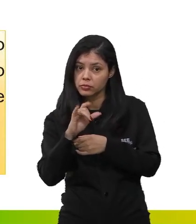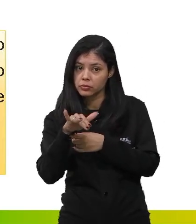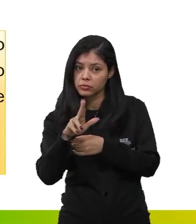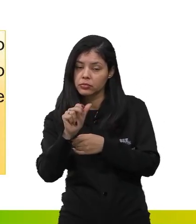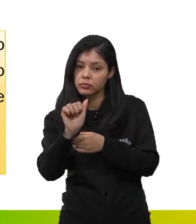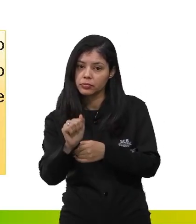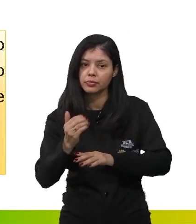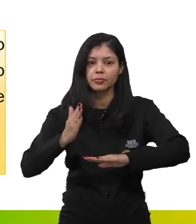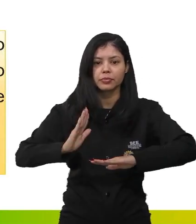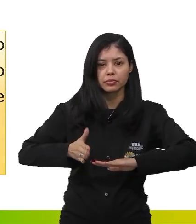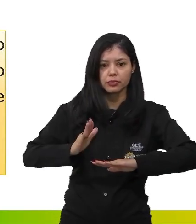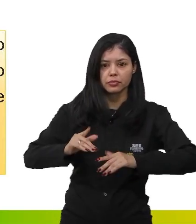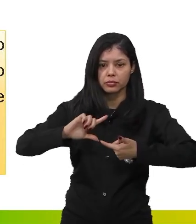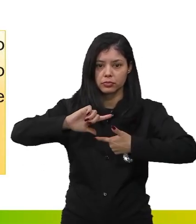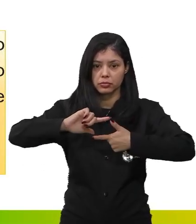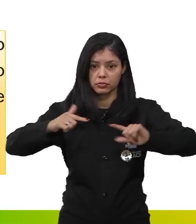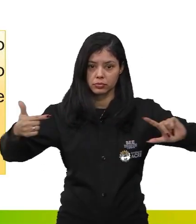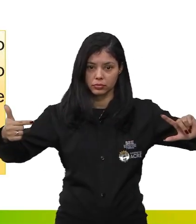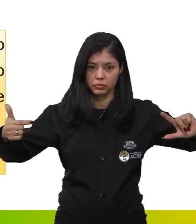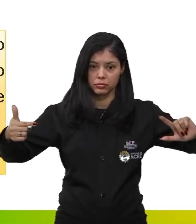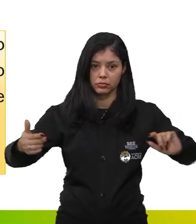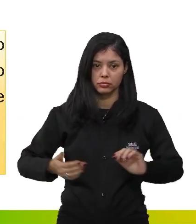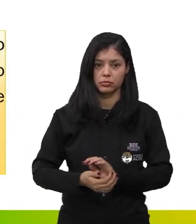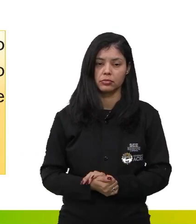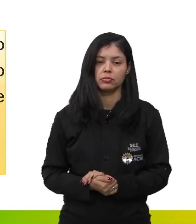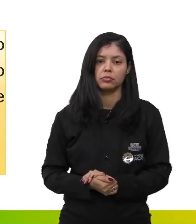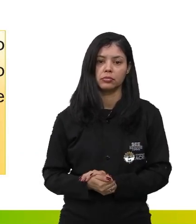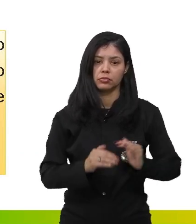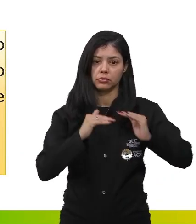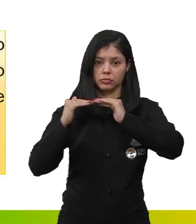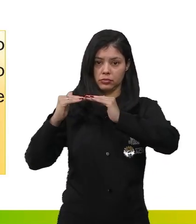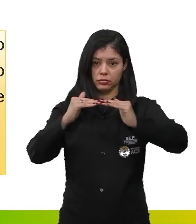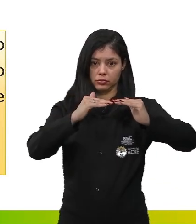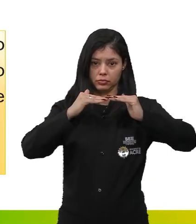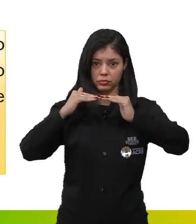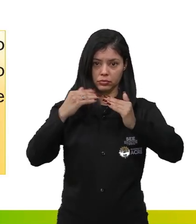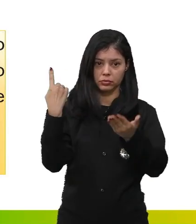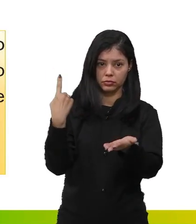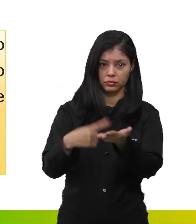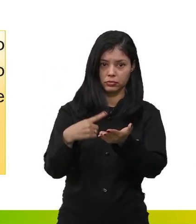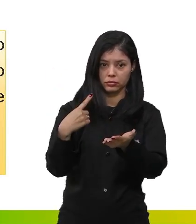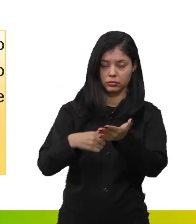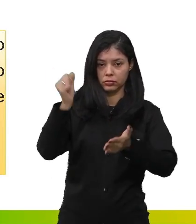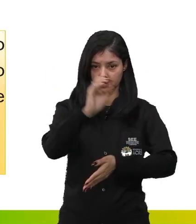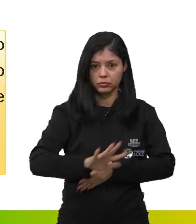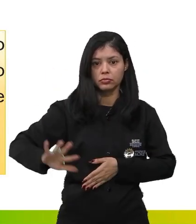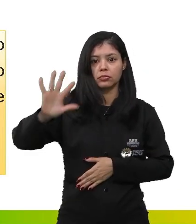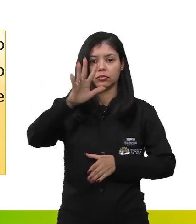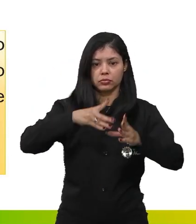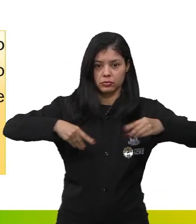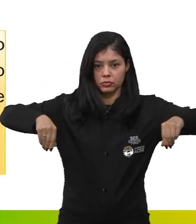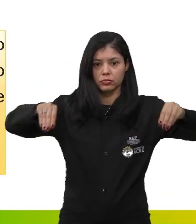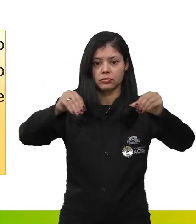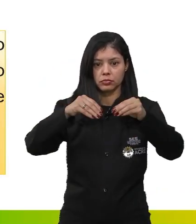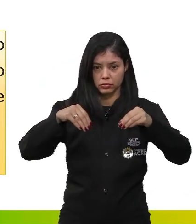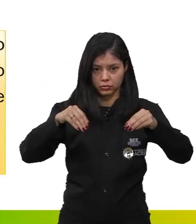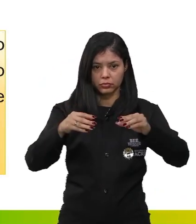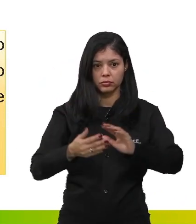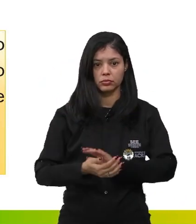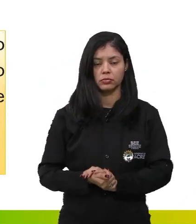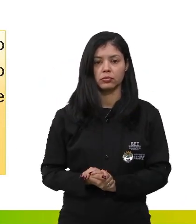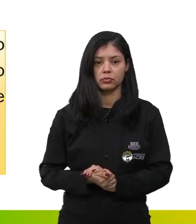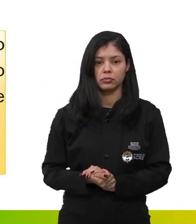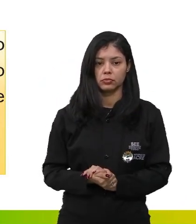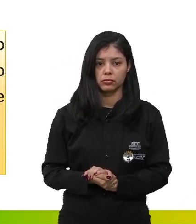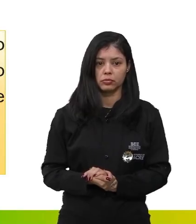na diplomacia moderna, estabelecendo precedentes para acordos internacionais